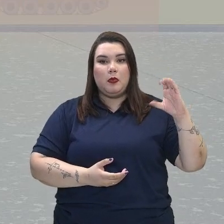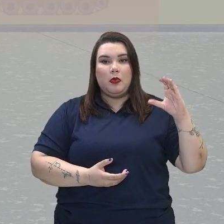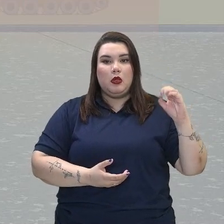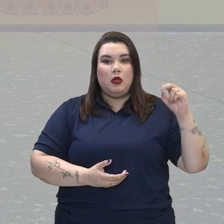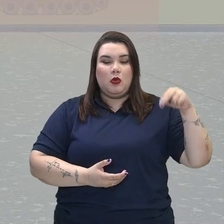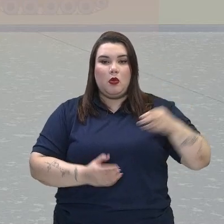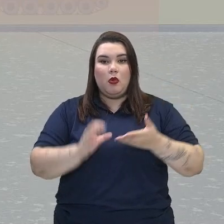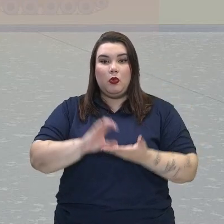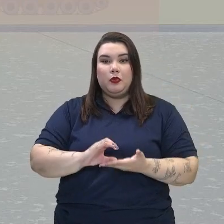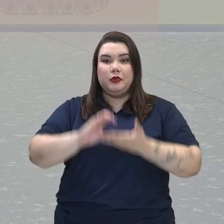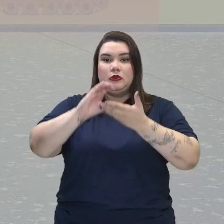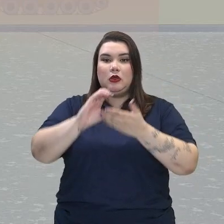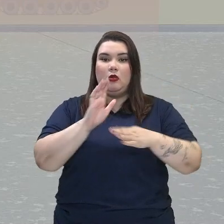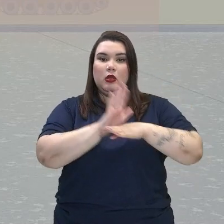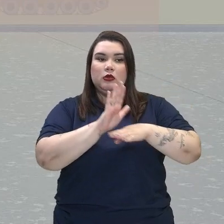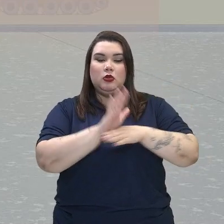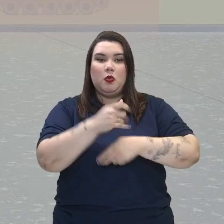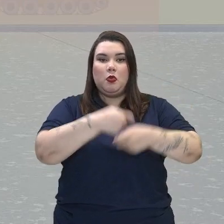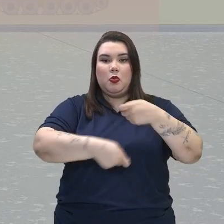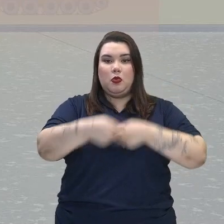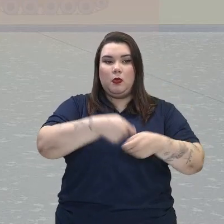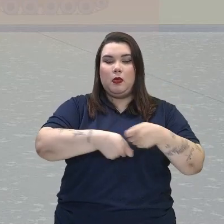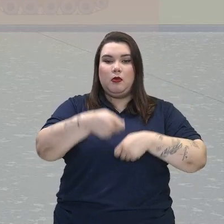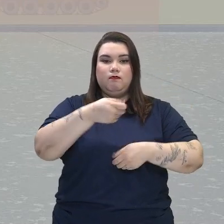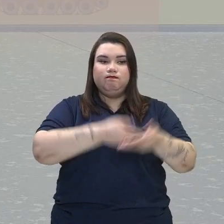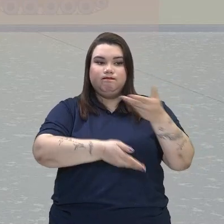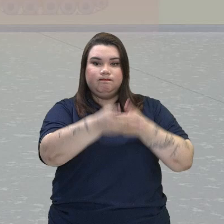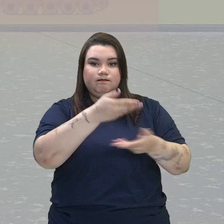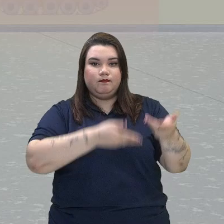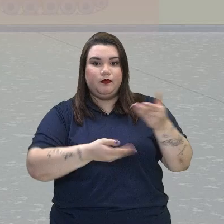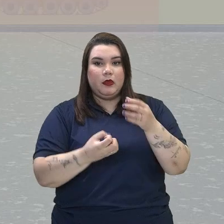Assistência Econômica Mútua, que foi criado no ano de